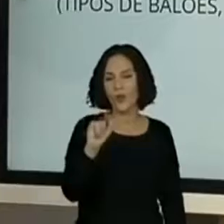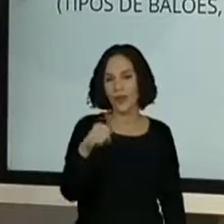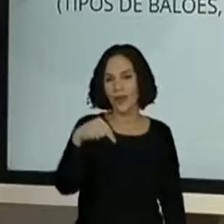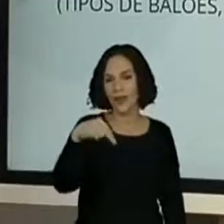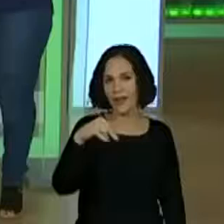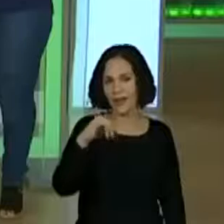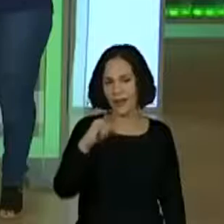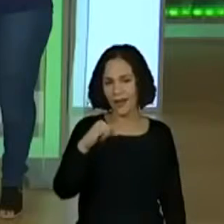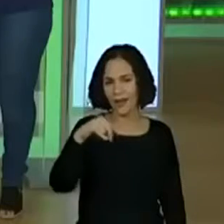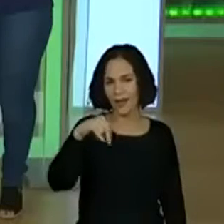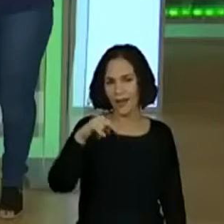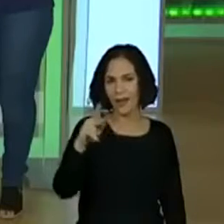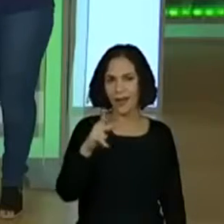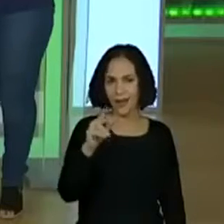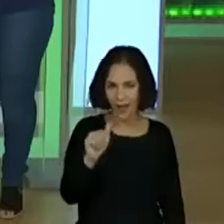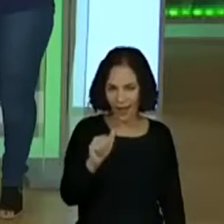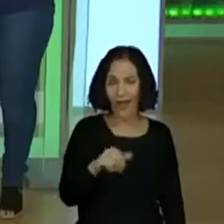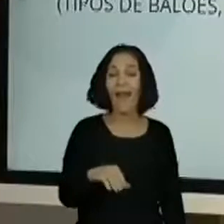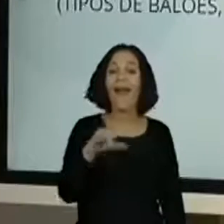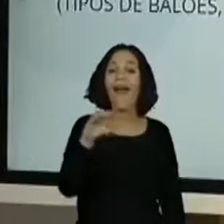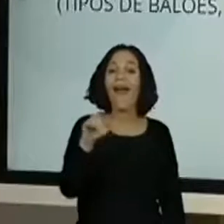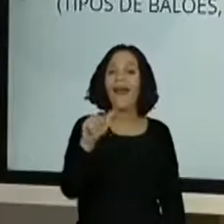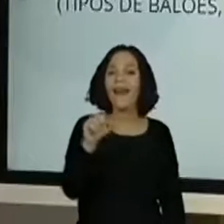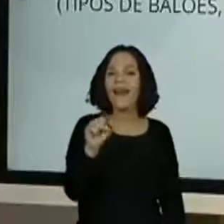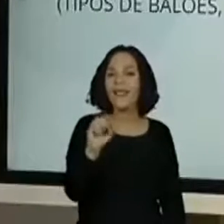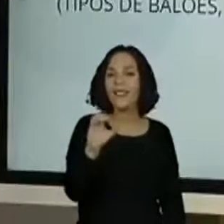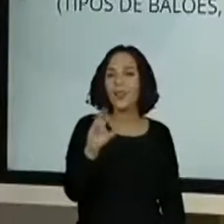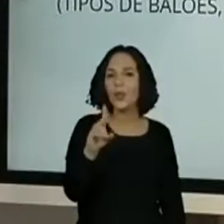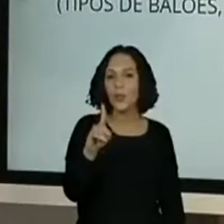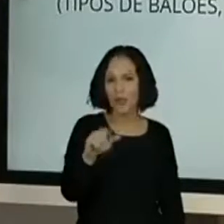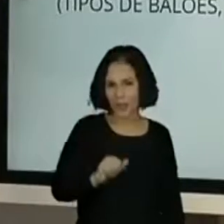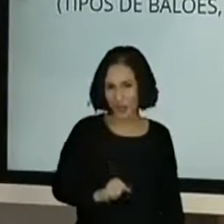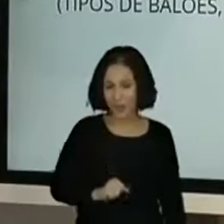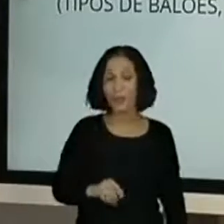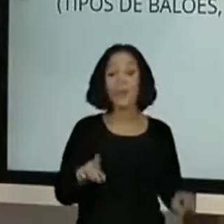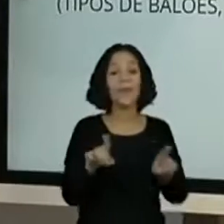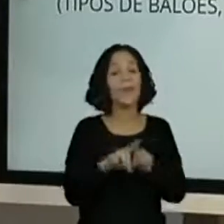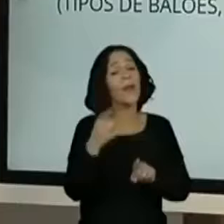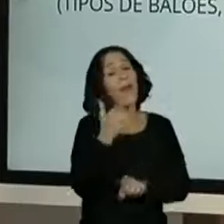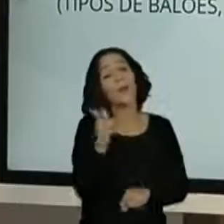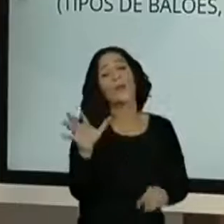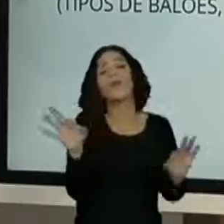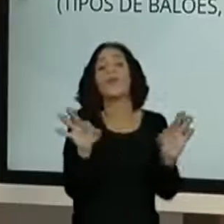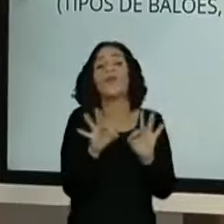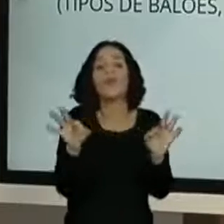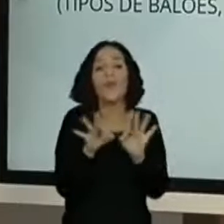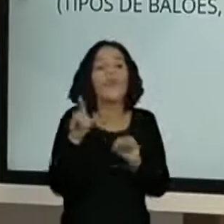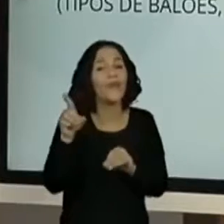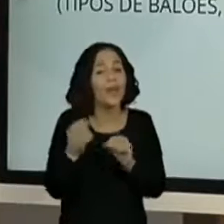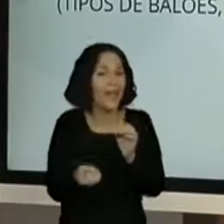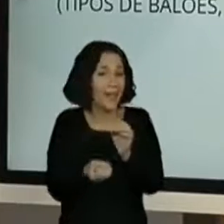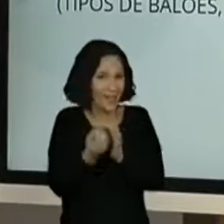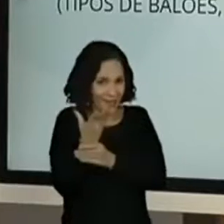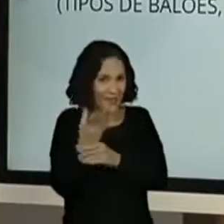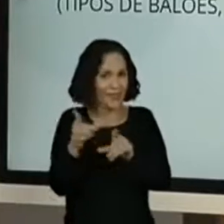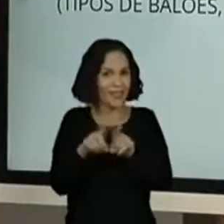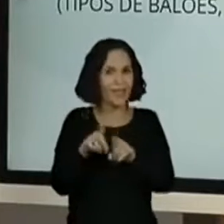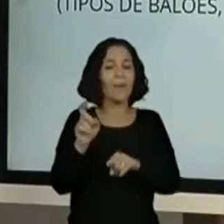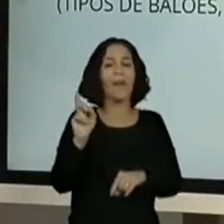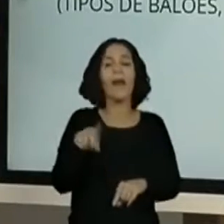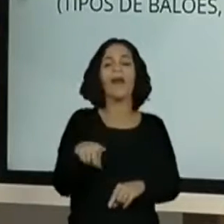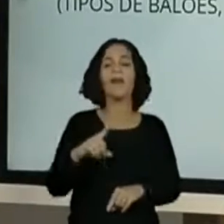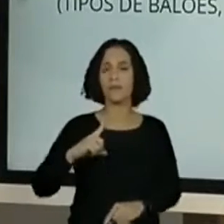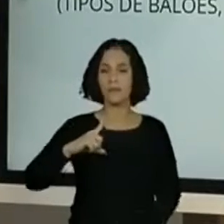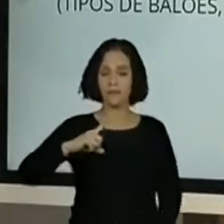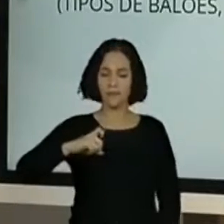Certo? Maria Joaninha Cascudo. E um outro personagem fofo que a Clara também fez ali é um